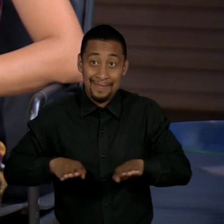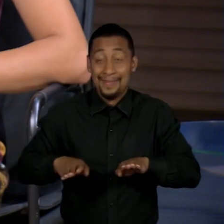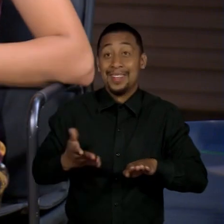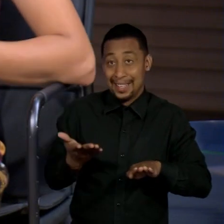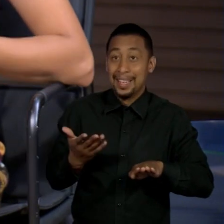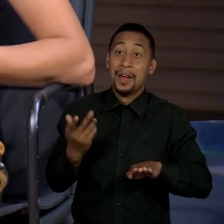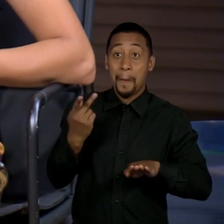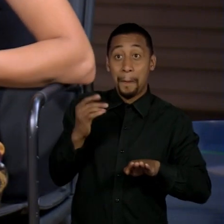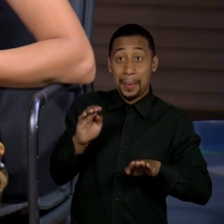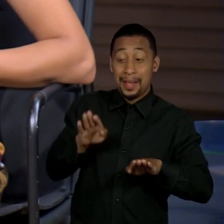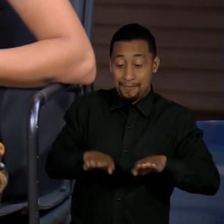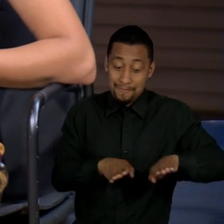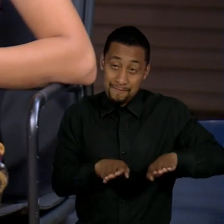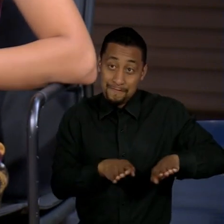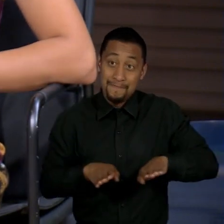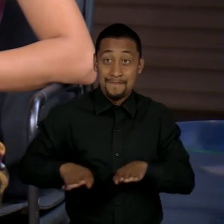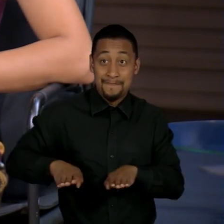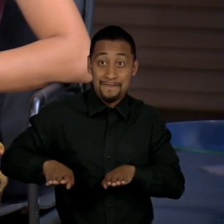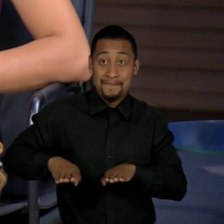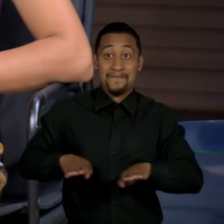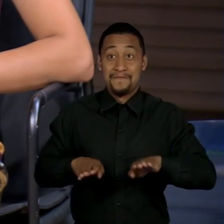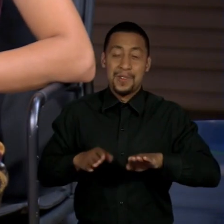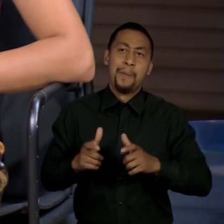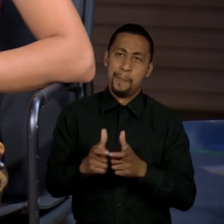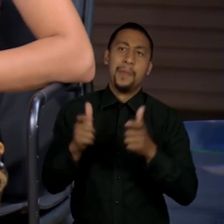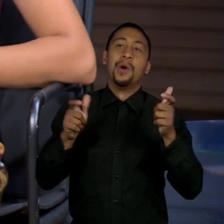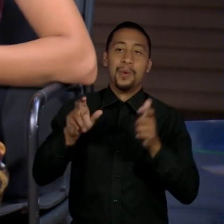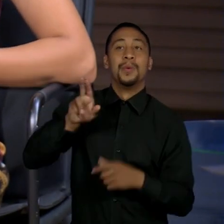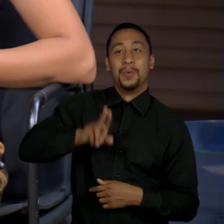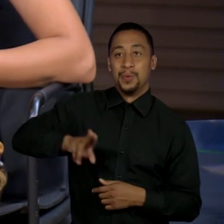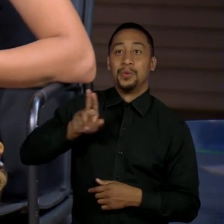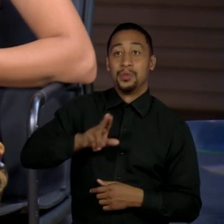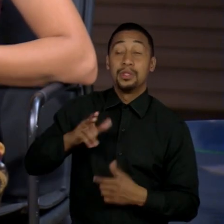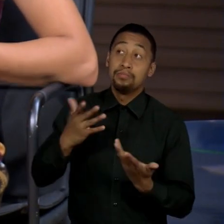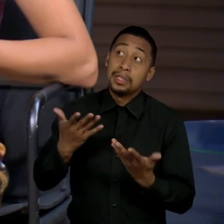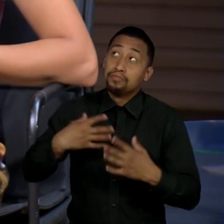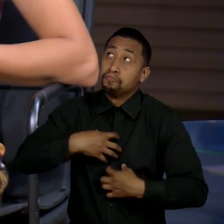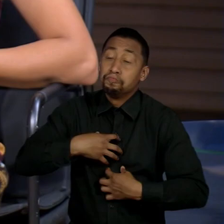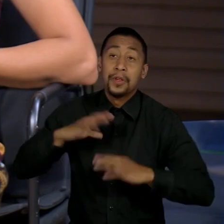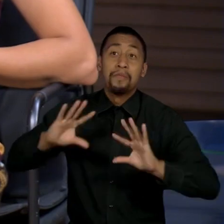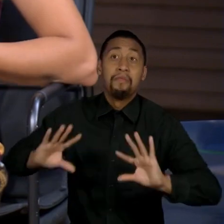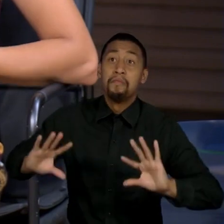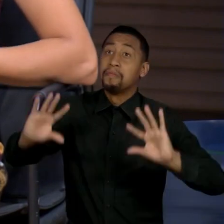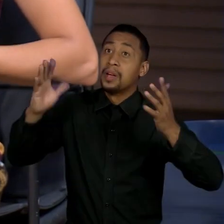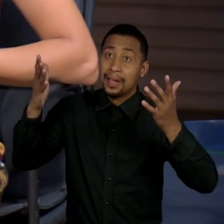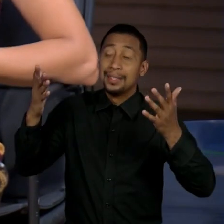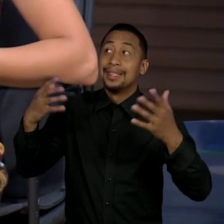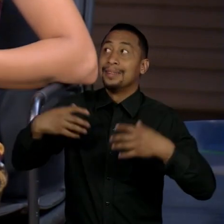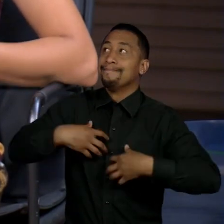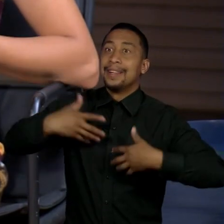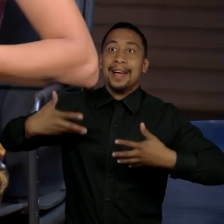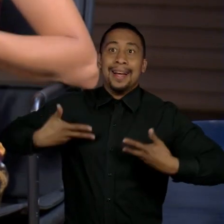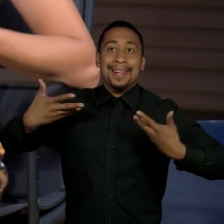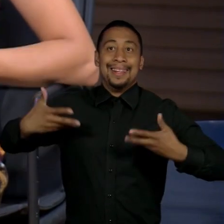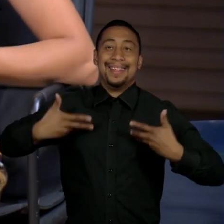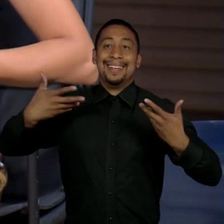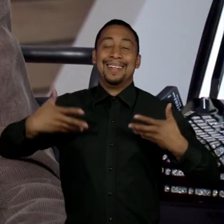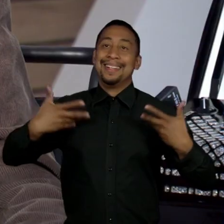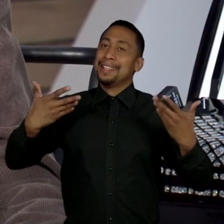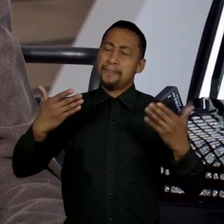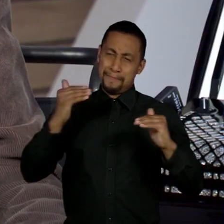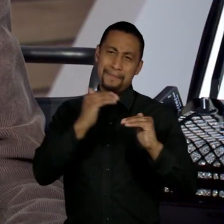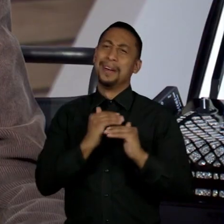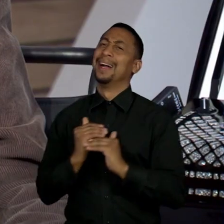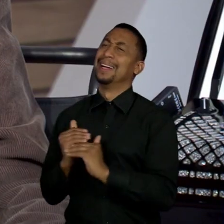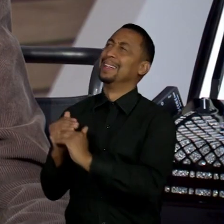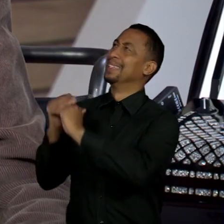essa alegria da festa, né? Eu acho que, além dessa sensação de pertença, né, a gente também pode falar da alegria como uma coisa que une todo